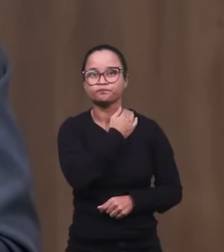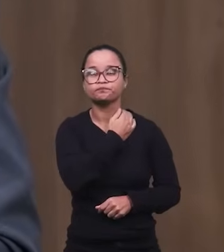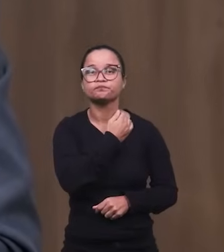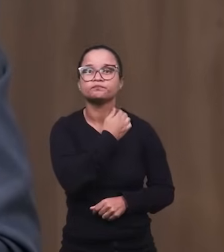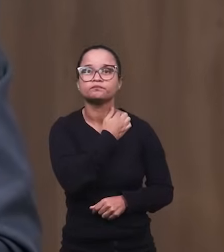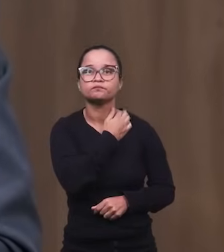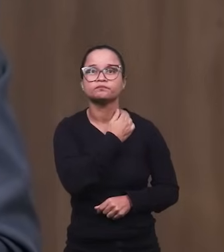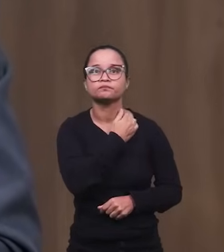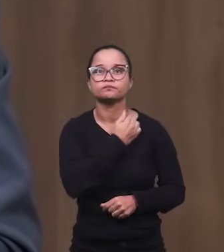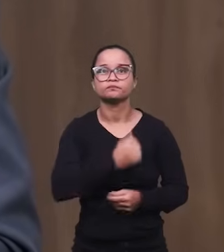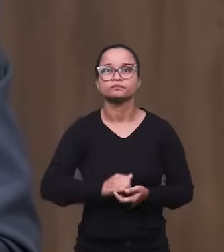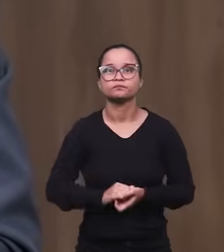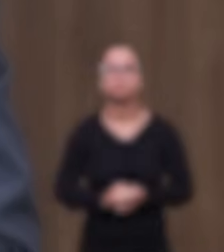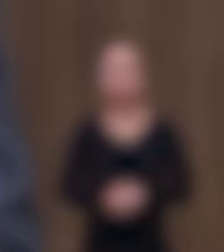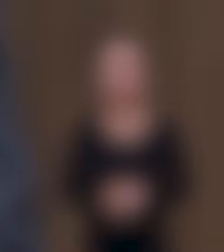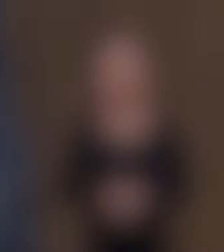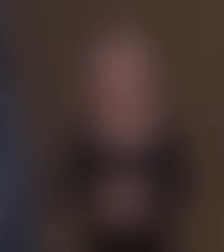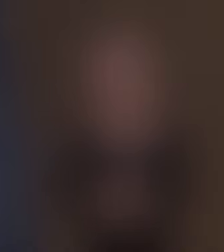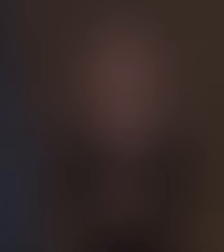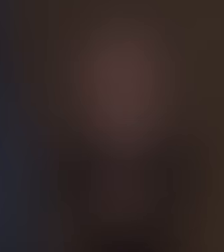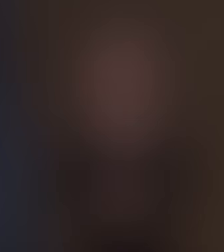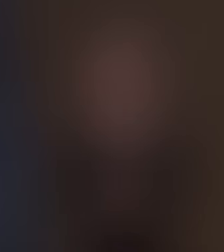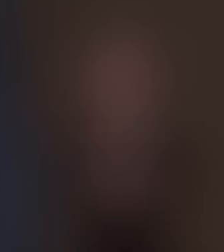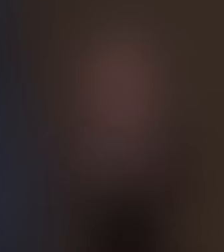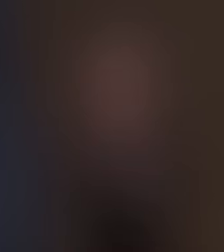para a nossa vida espiritual.